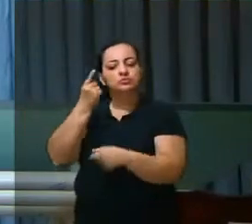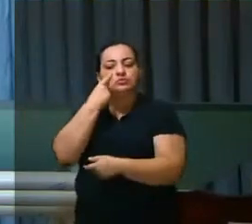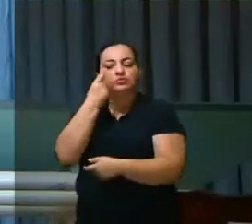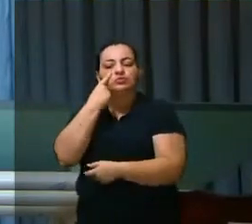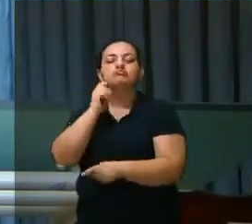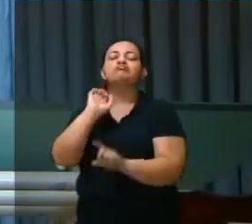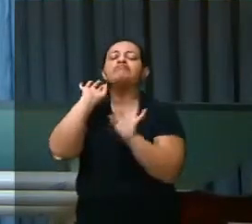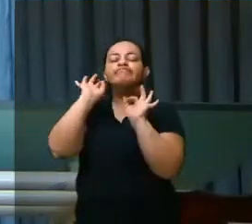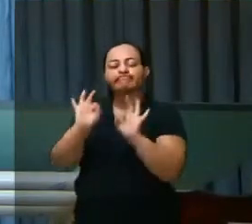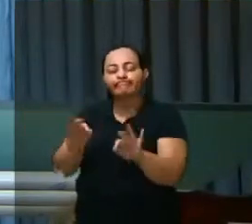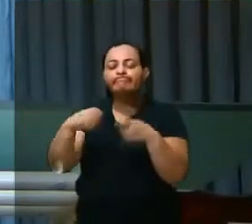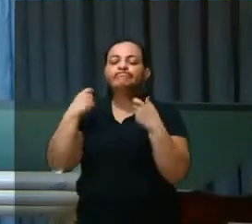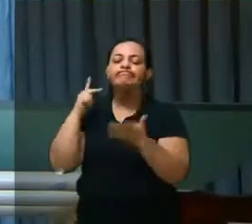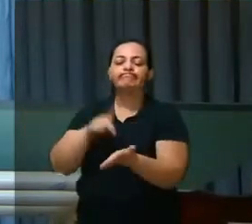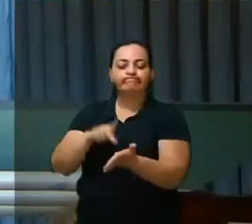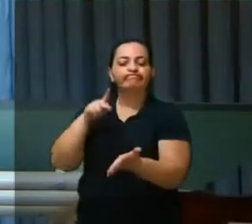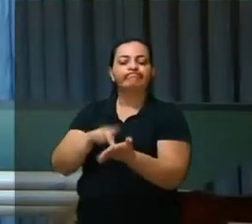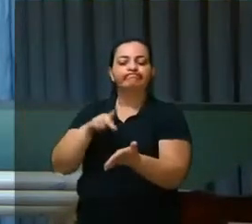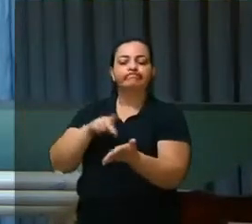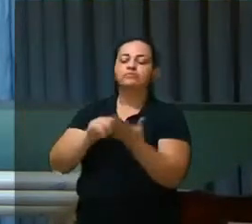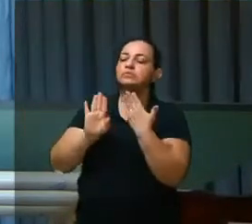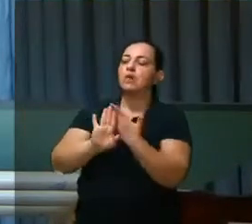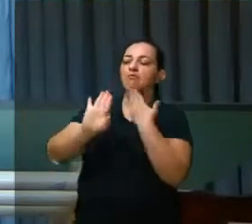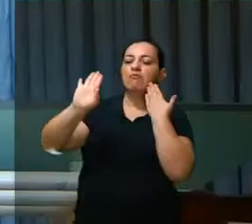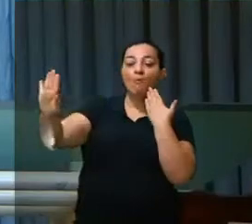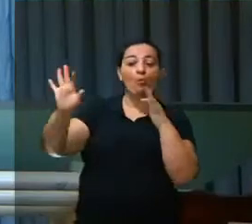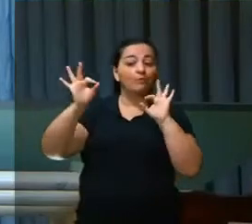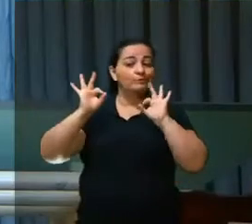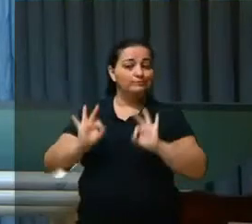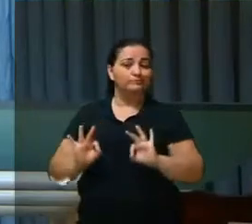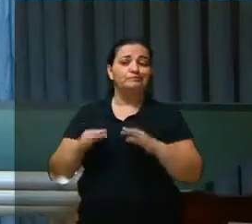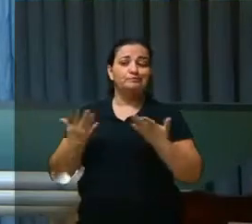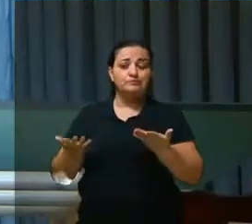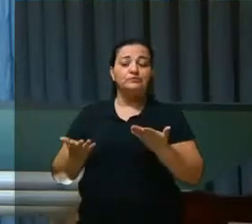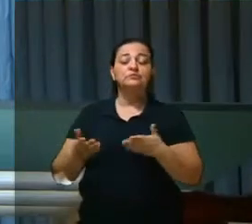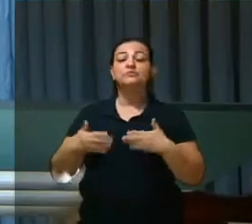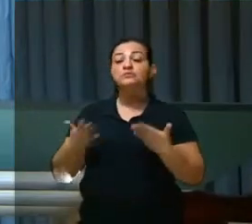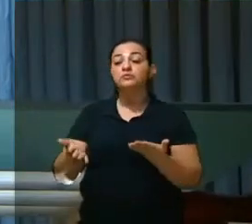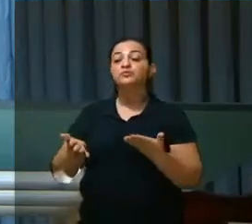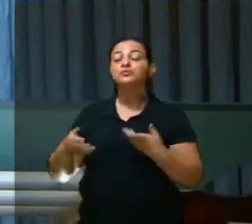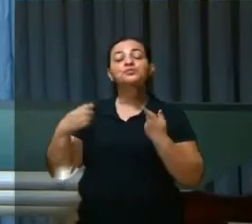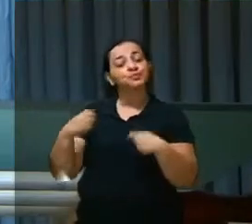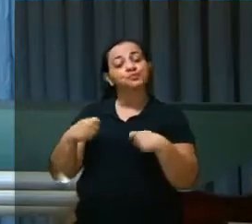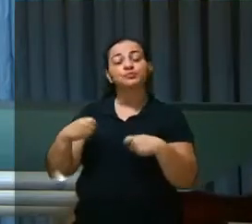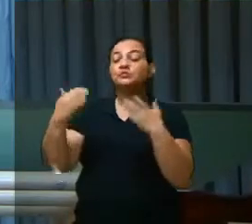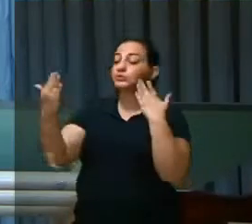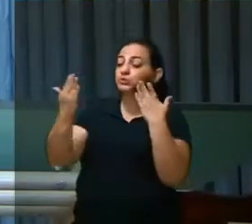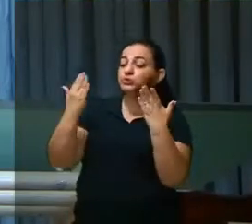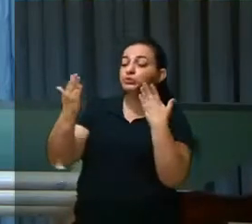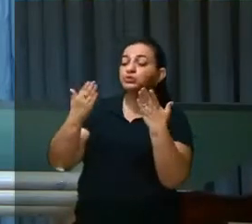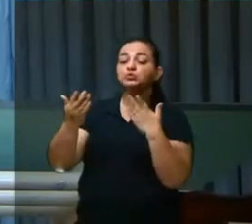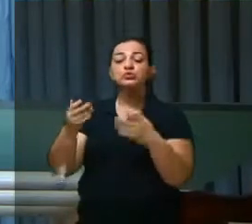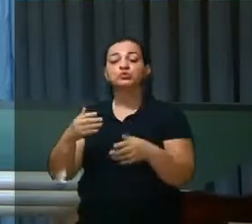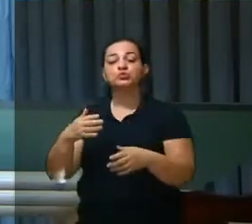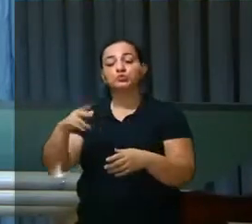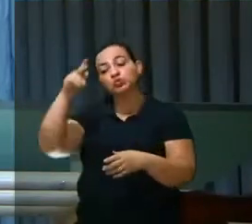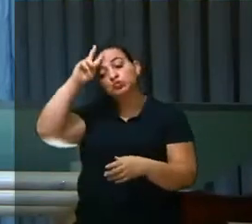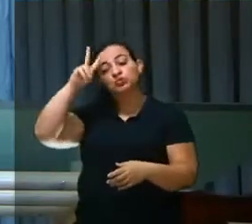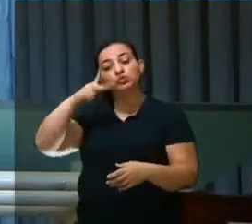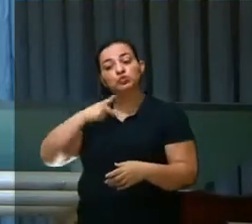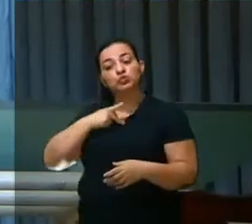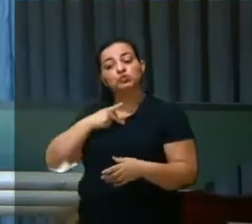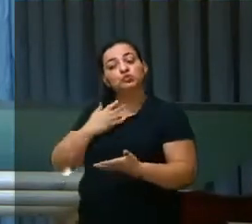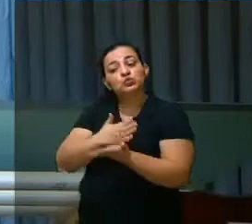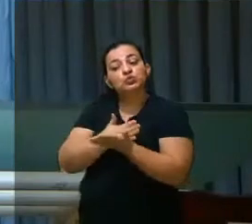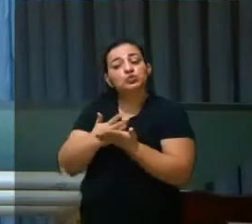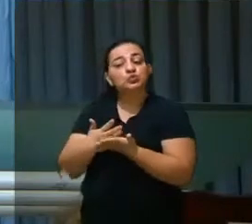ter realmente como aquilo está longe de estar bem e você tem que comparar o teu Exame com o que